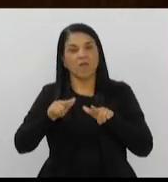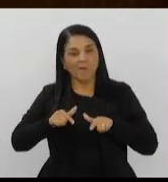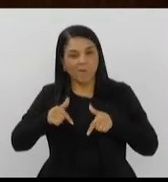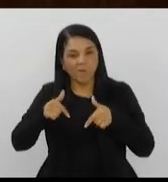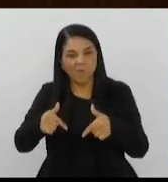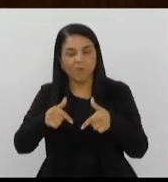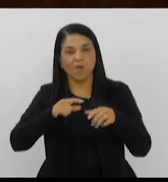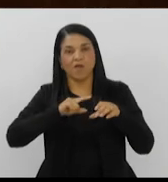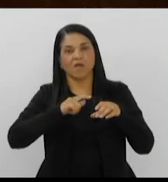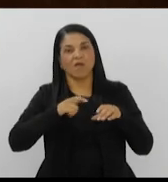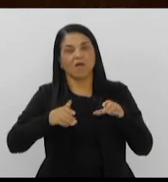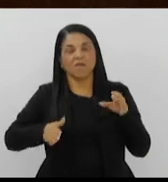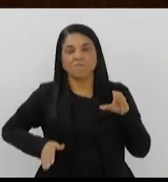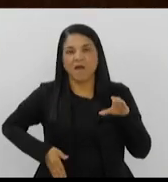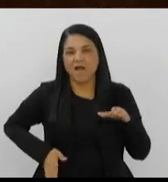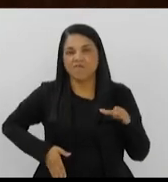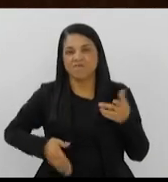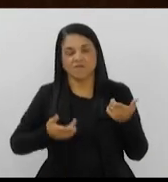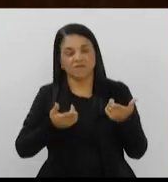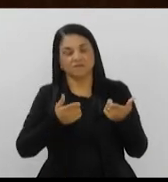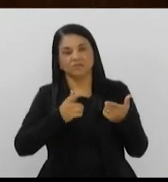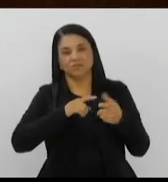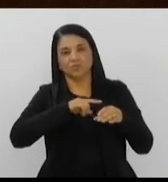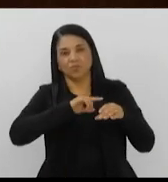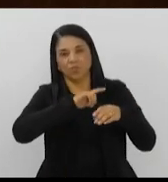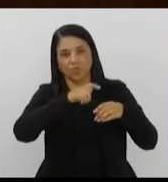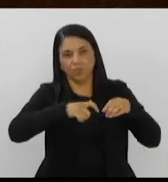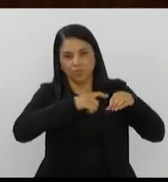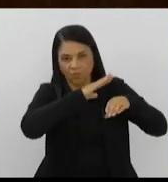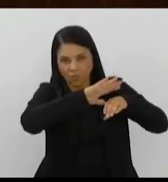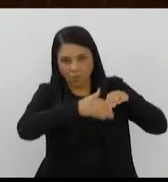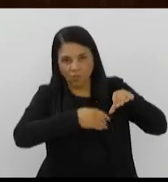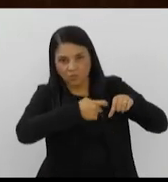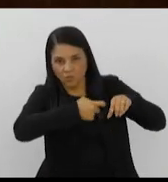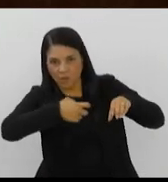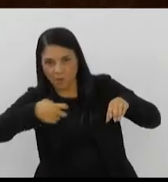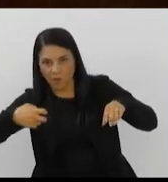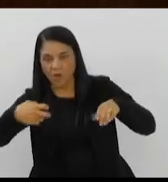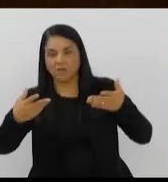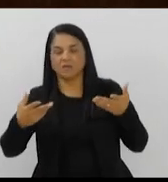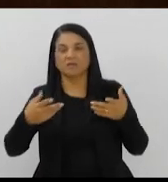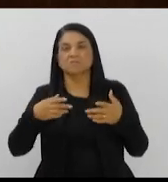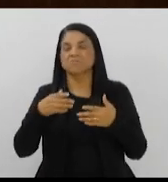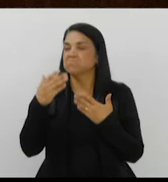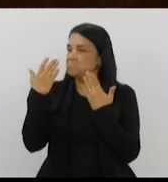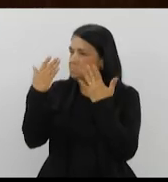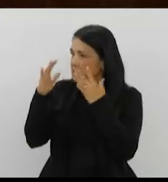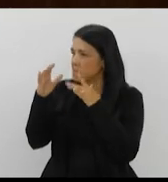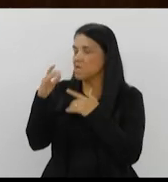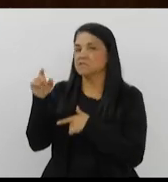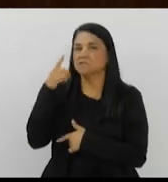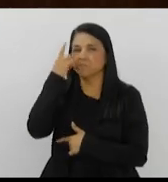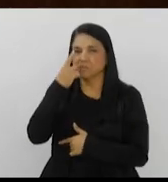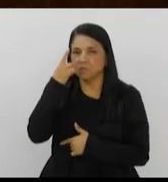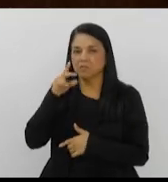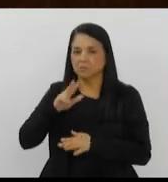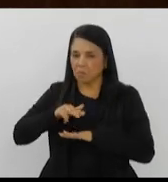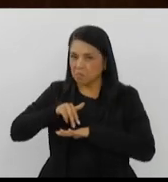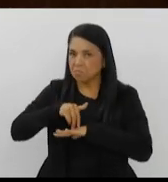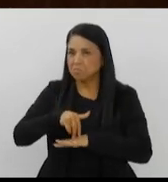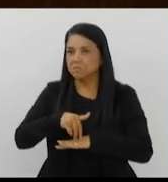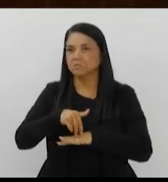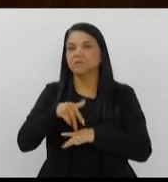do reboque, máfia da saúde. E aí, deputado, mais uma vez, parabéns pelo posicionamento de Vossa Excelência, e eu sei que Vossa Excelência vai